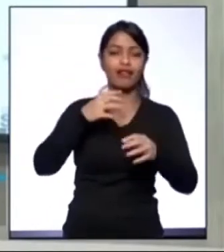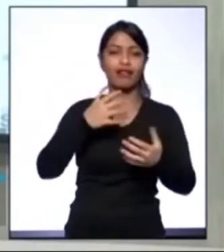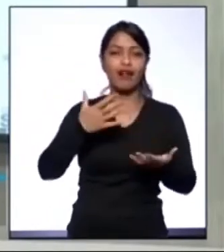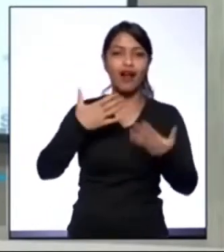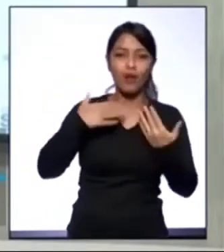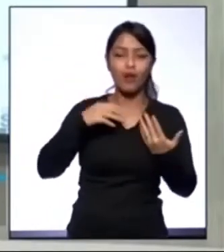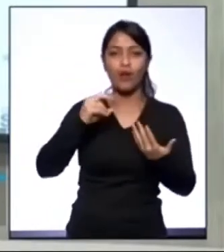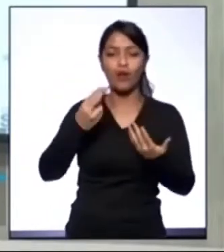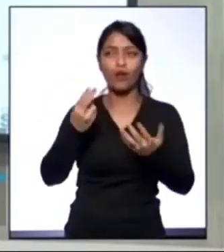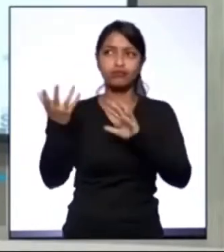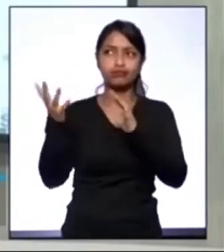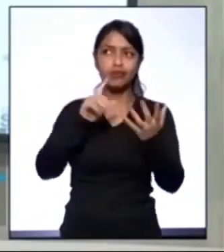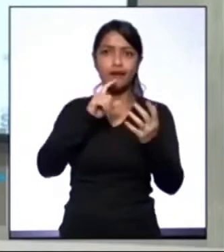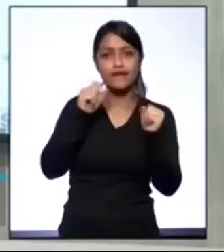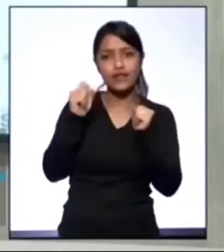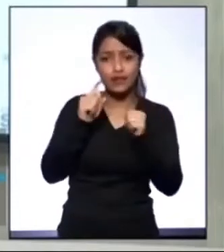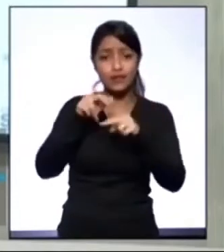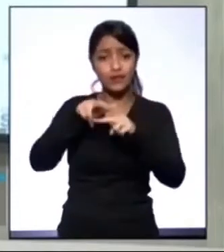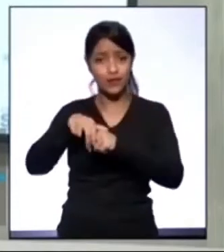aqui, galera.